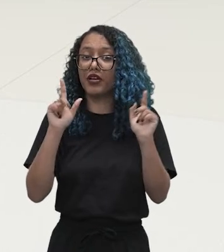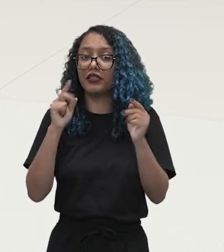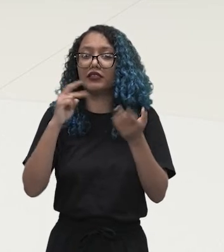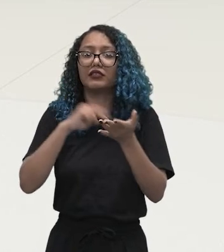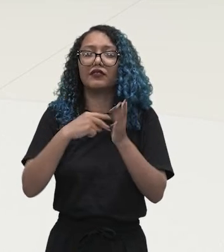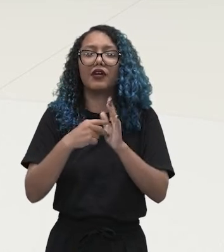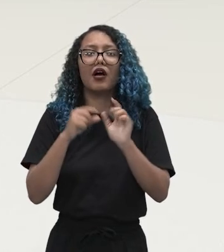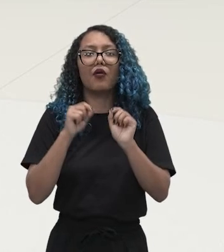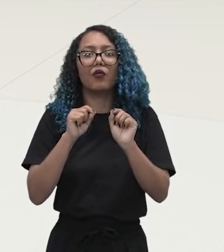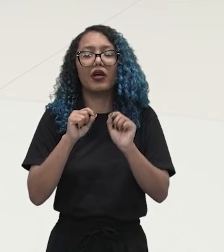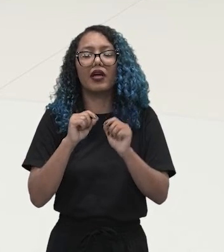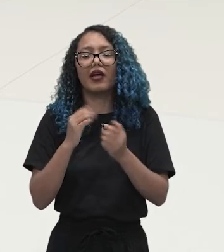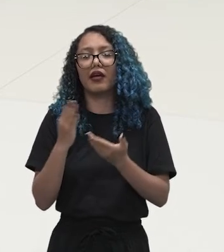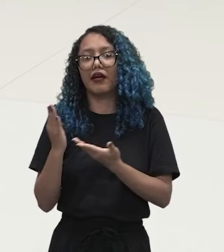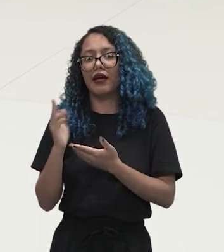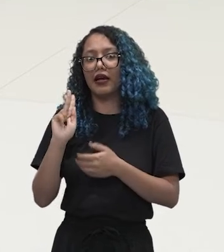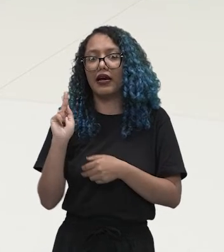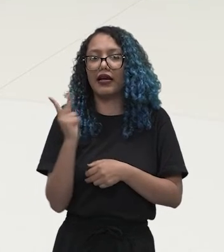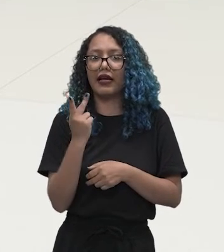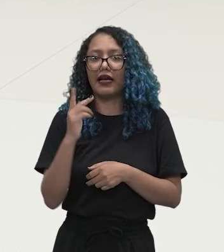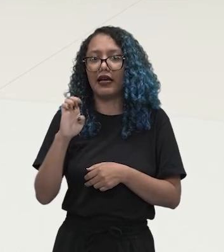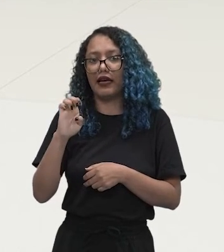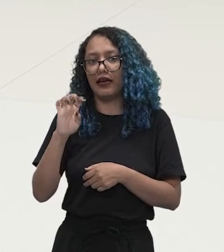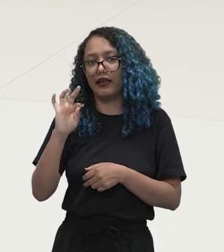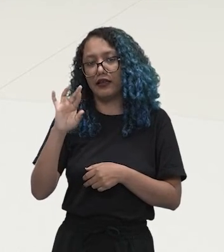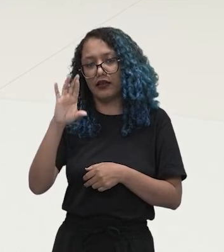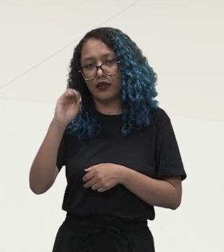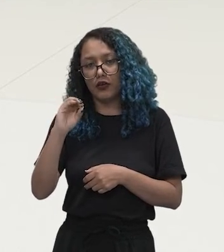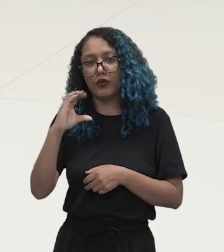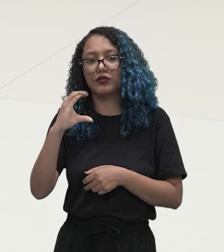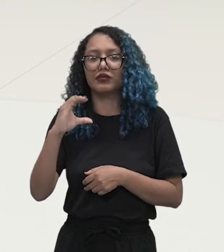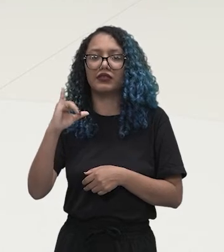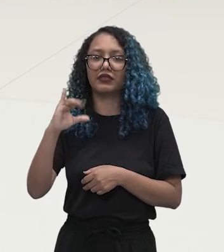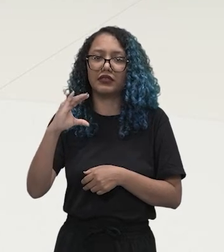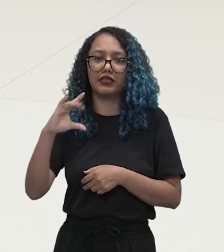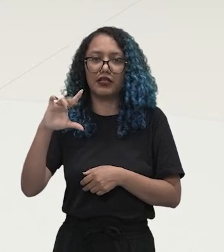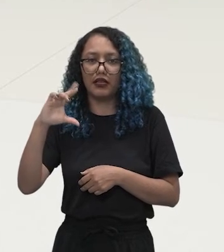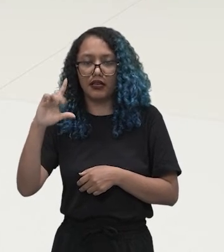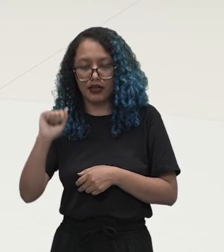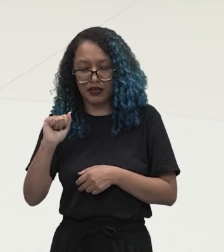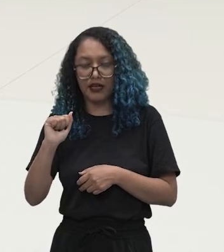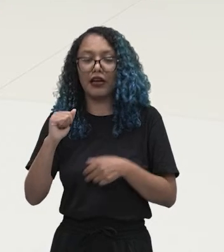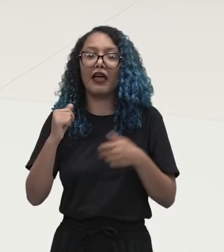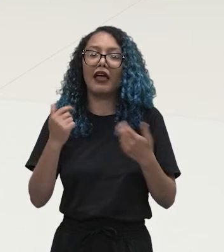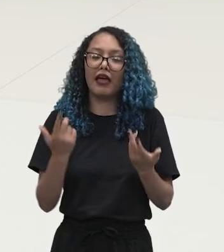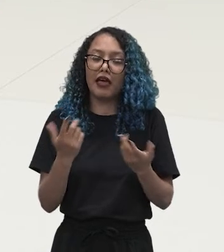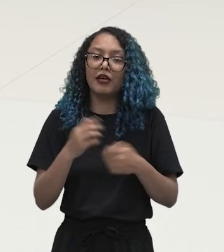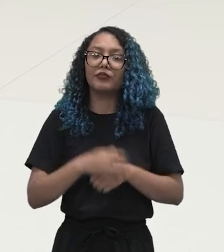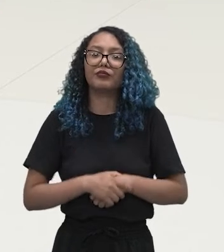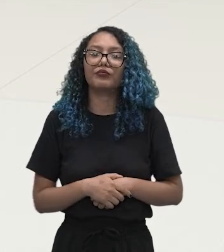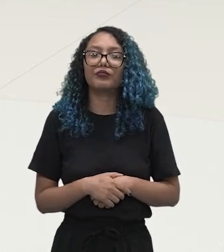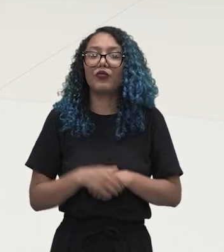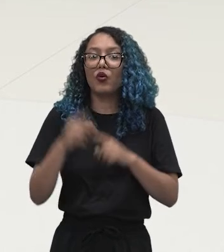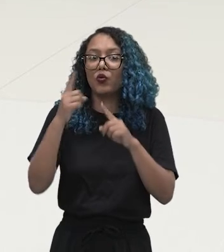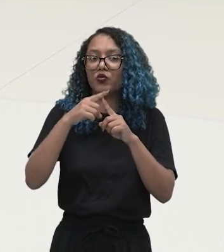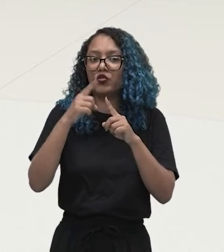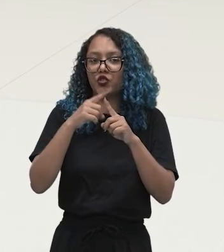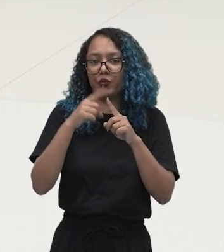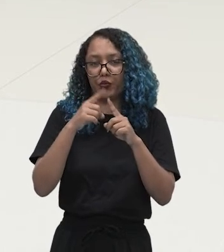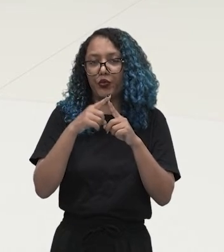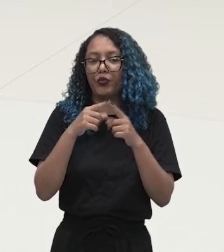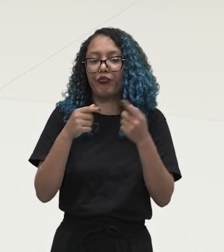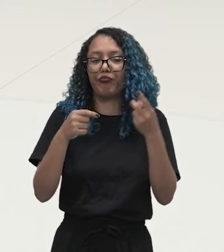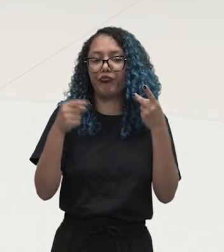cadeia heterocíclica, ok? Essa é a classificação das cadeias alicíclicas. Agora, as